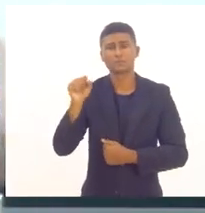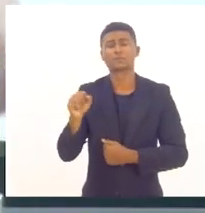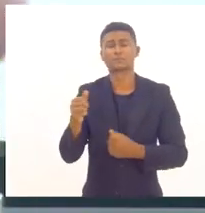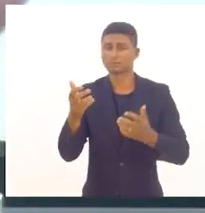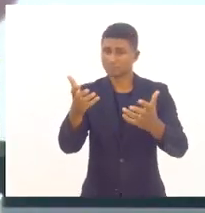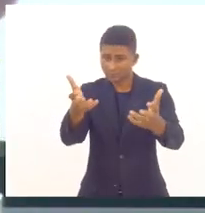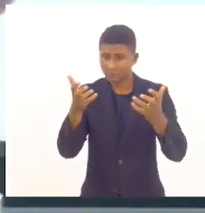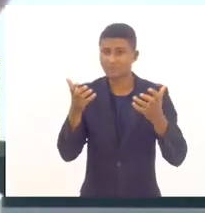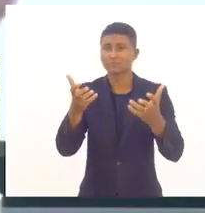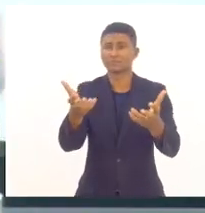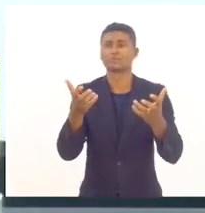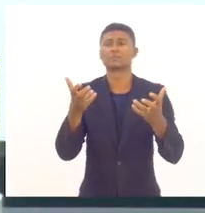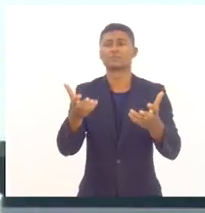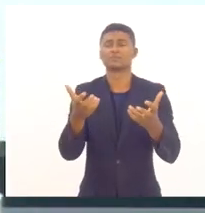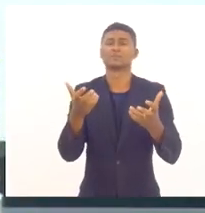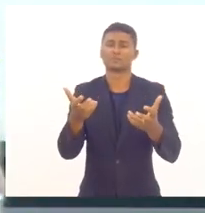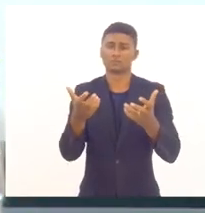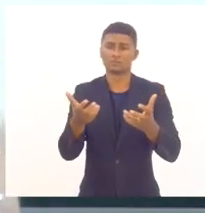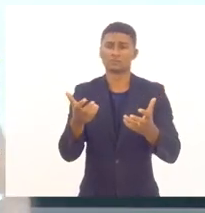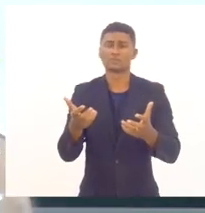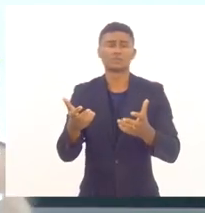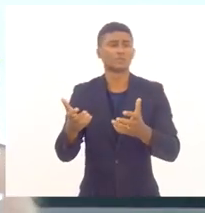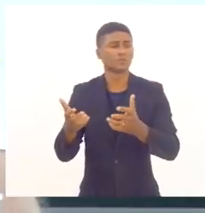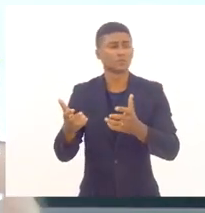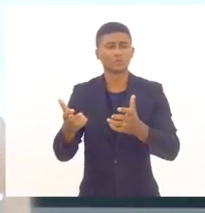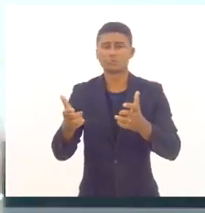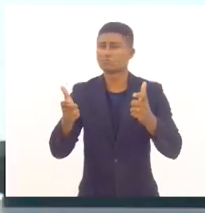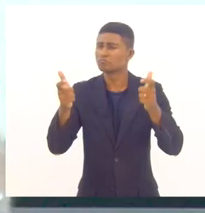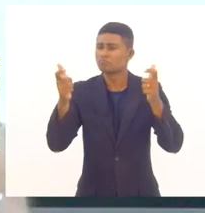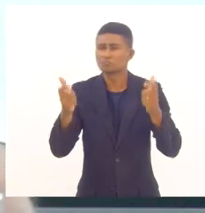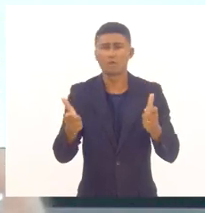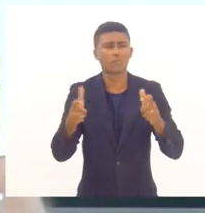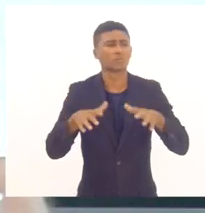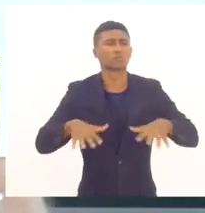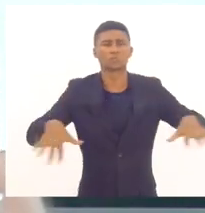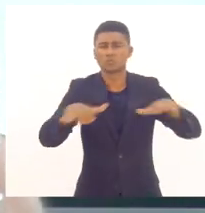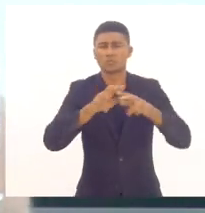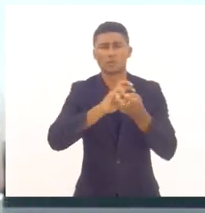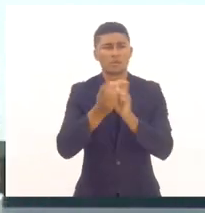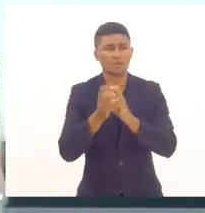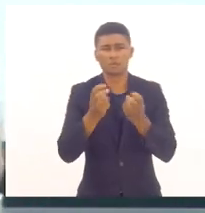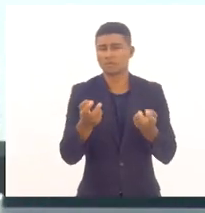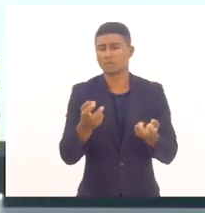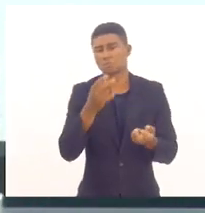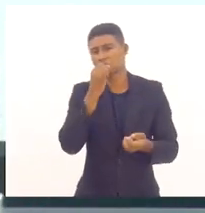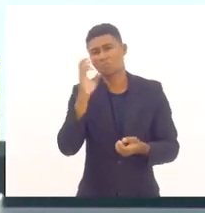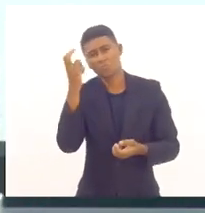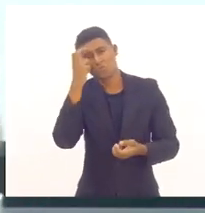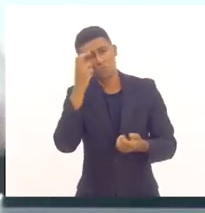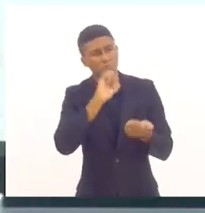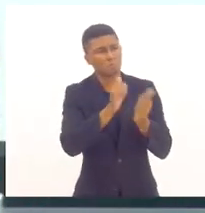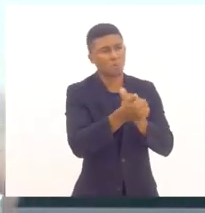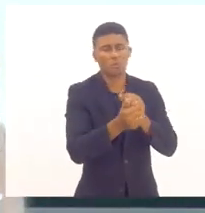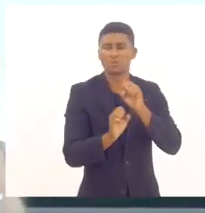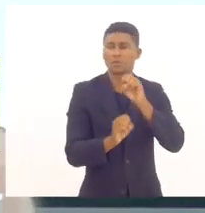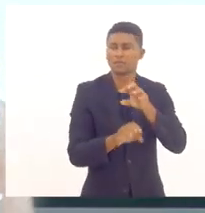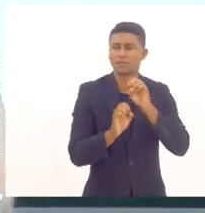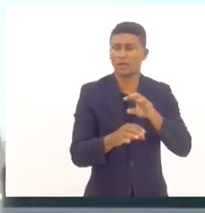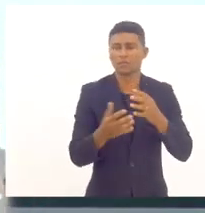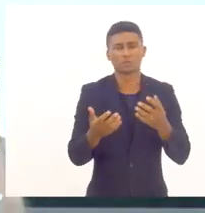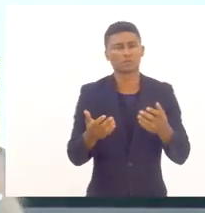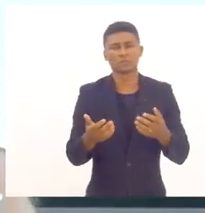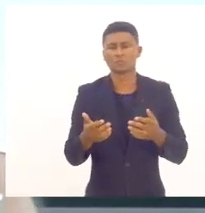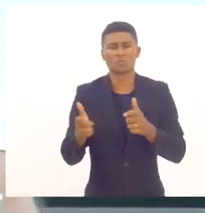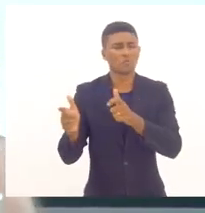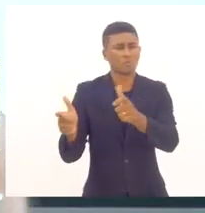queremos ocupar todo o espaço onde a capoeira atua, seja na cultura, no esporte, na educação, em